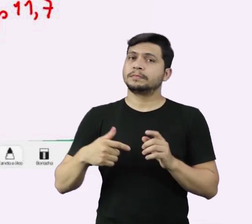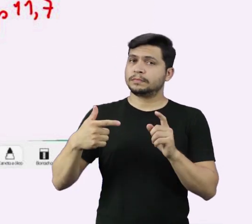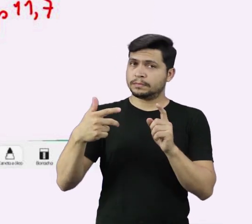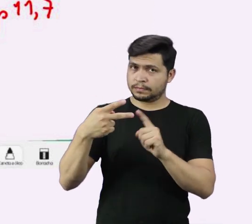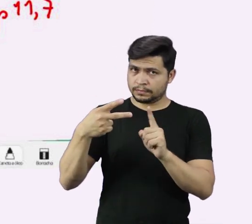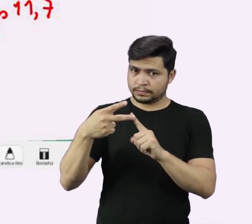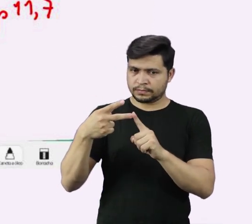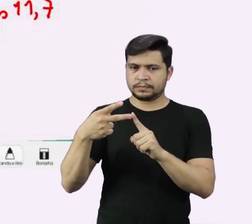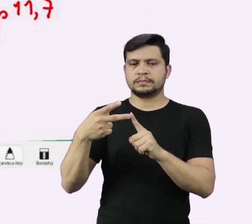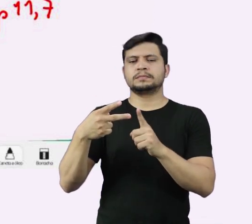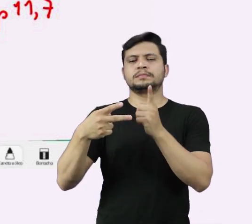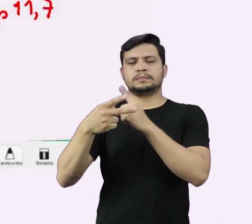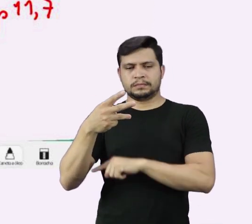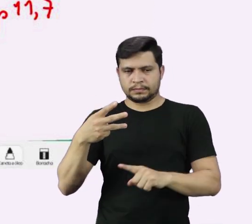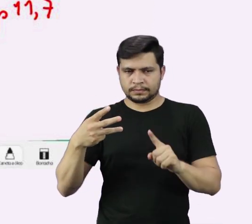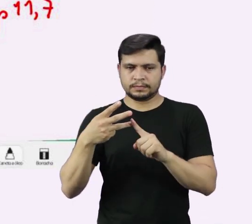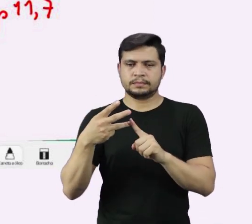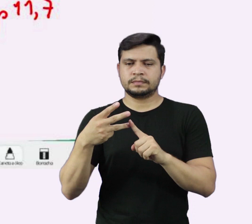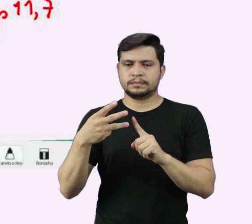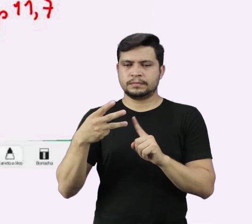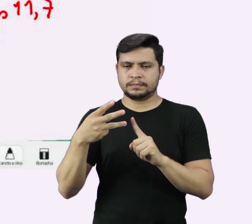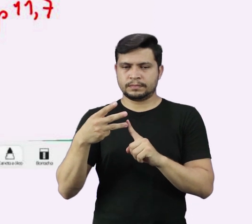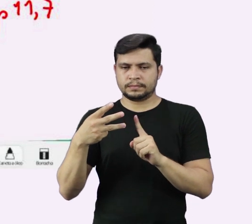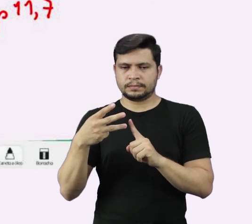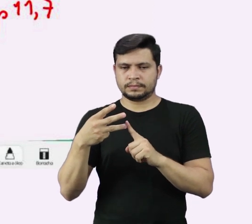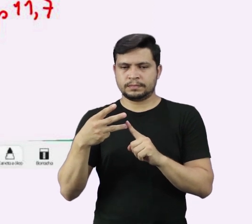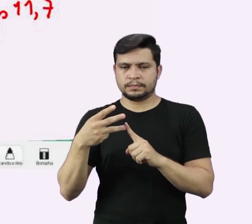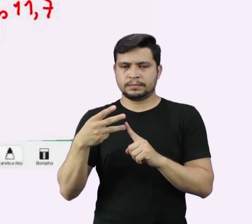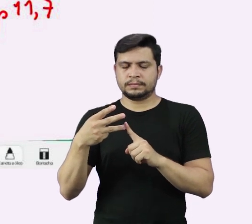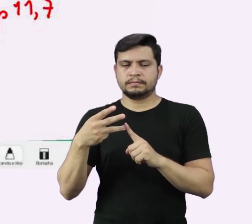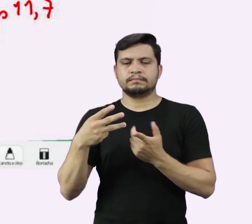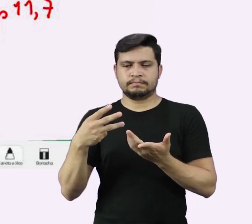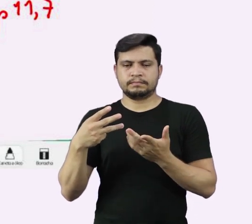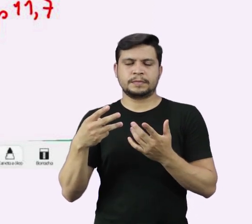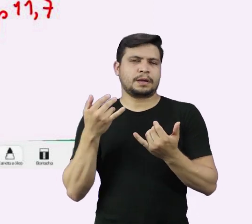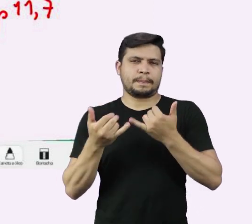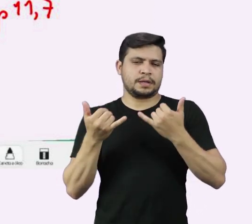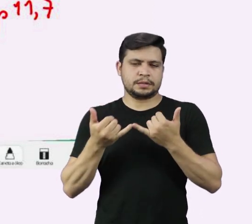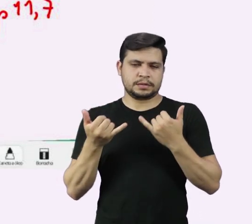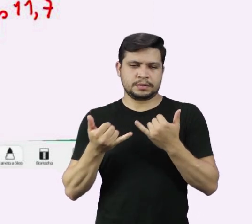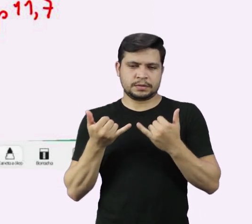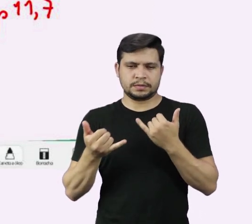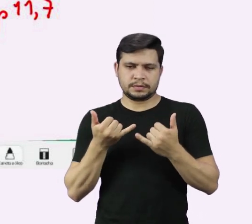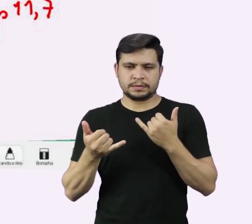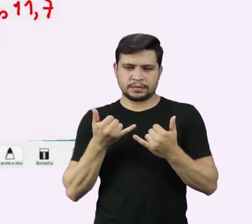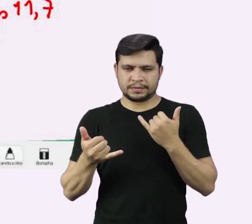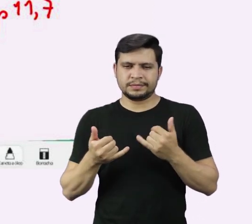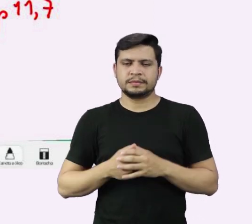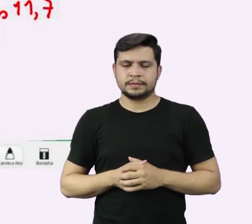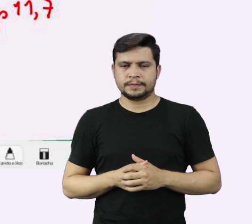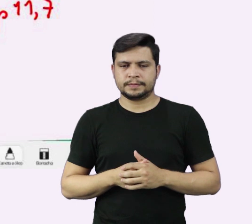3, da mesma forma, um comprimento L3 dividido pela área 3. Fazendo esse cálculo aí, eu